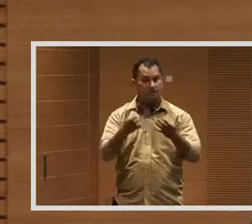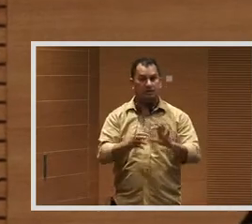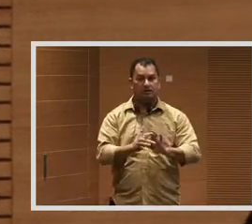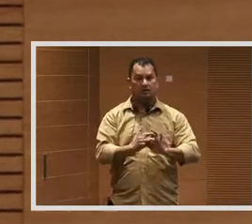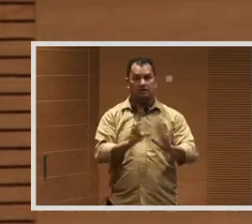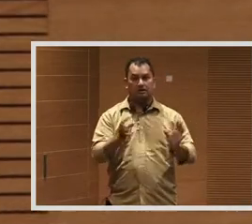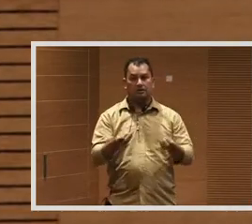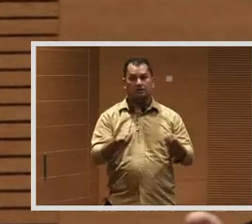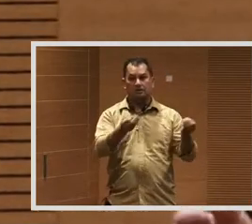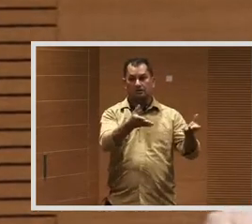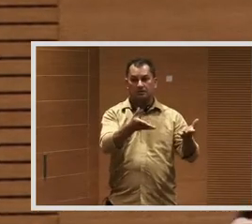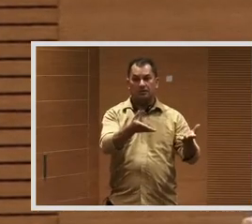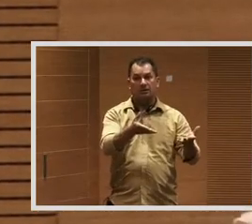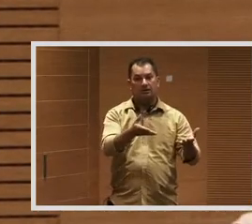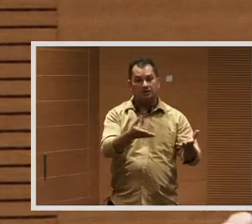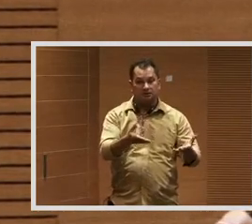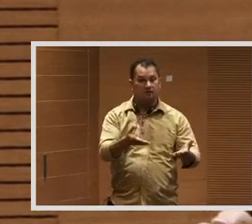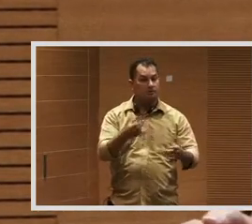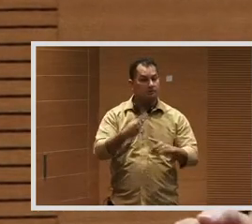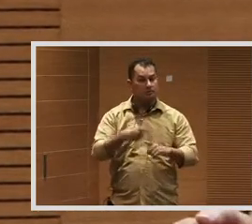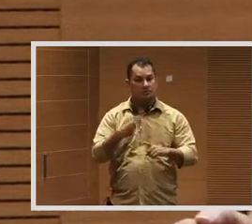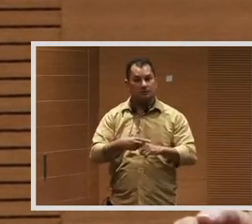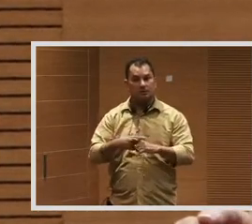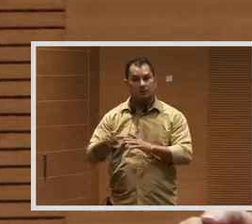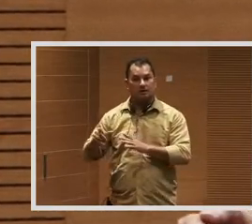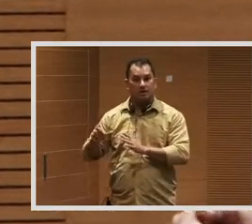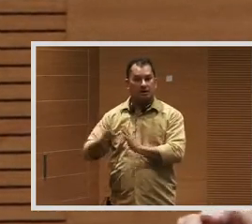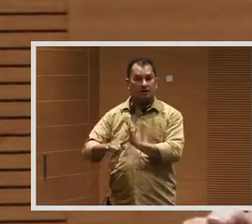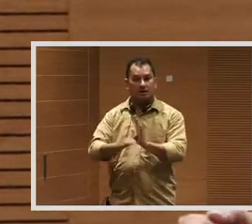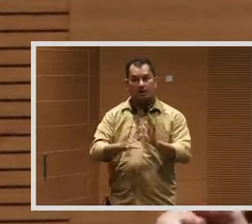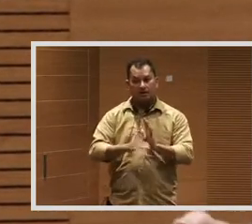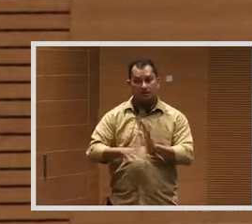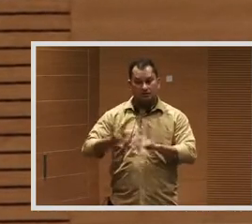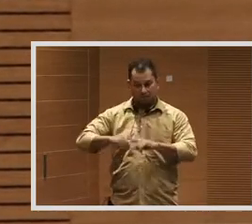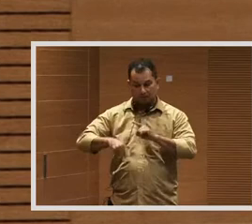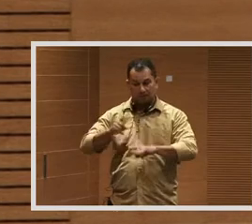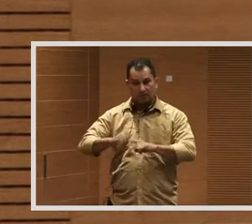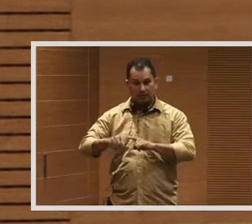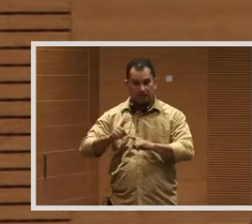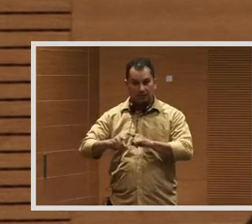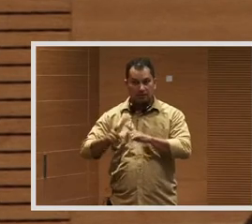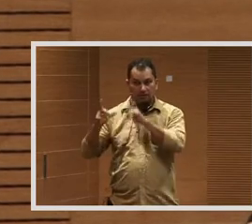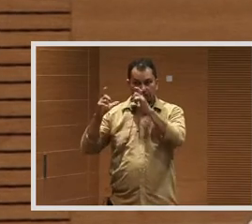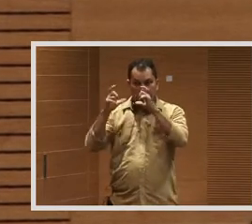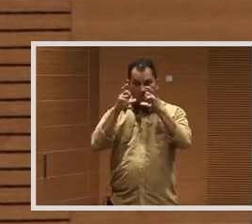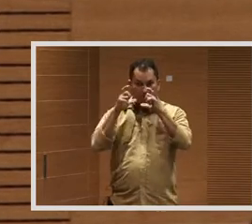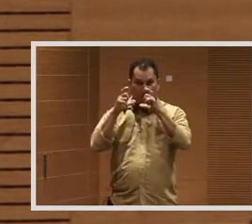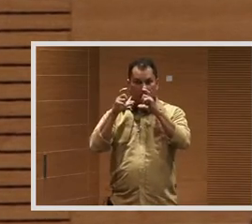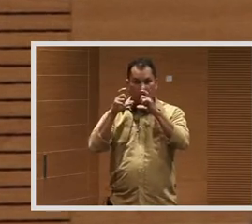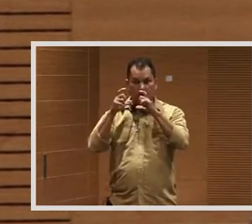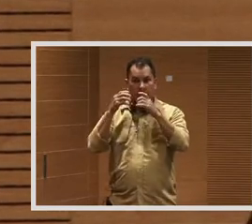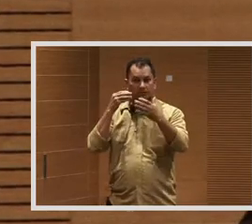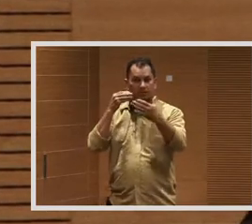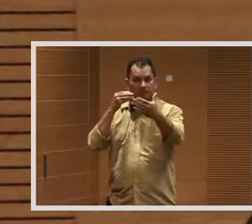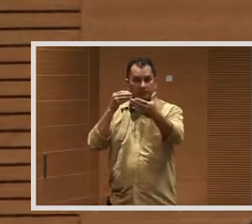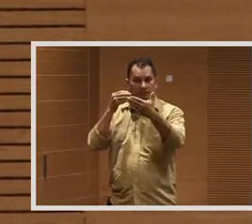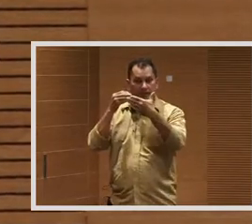dois motivos. Um, porque com o furto do material, nós perdemos muito dos registros, né, que